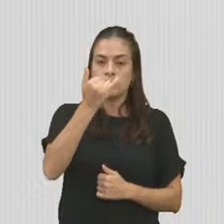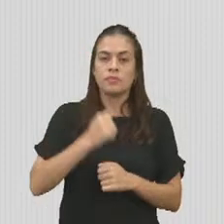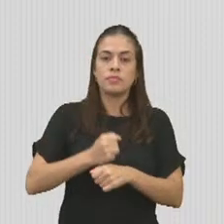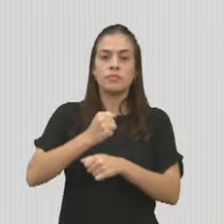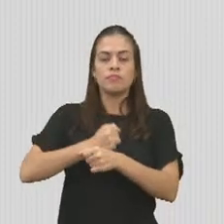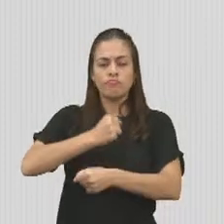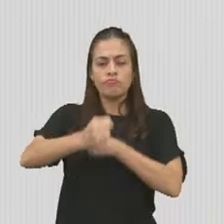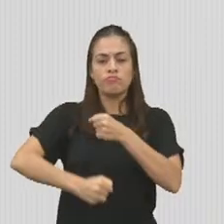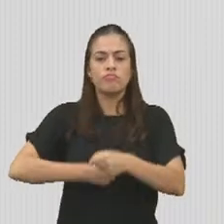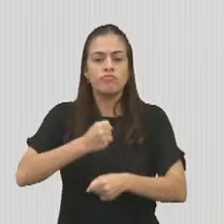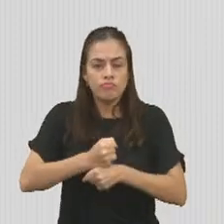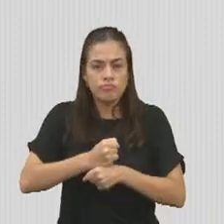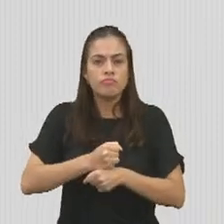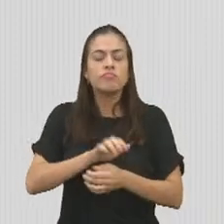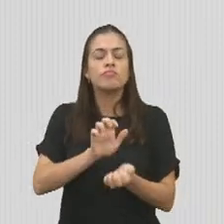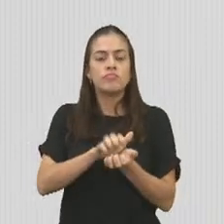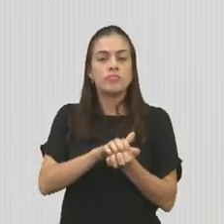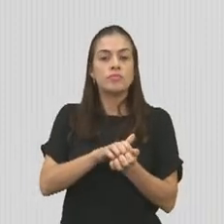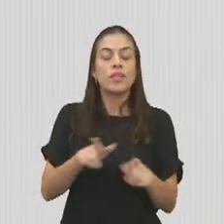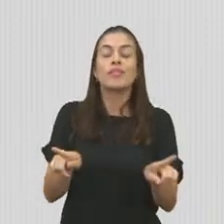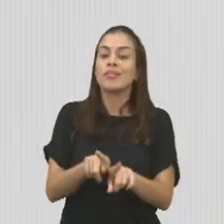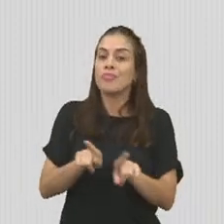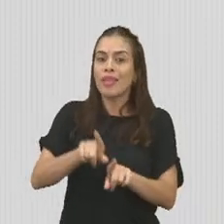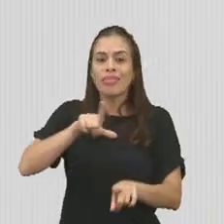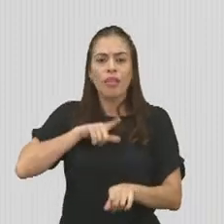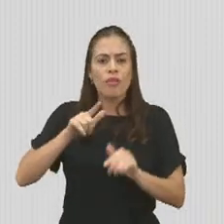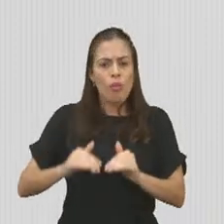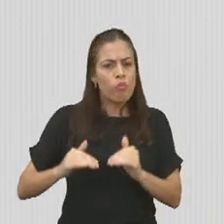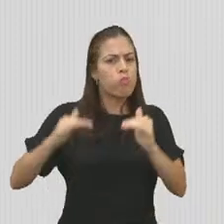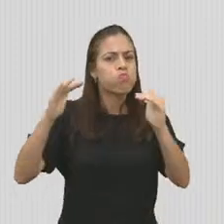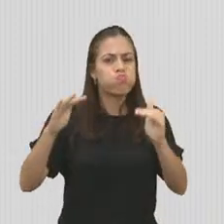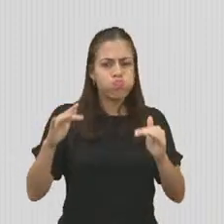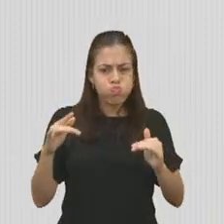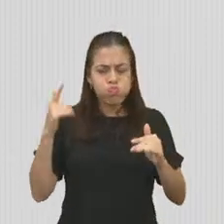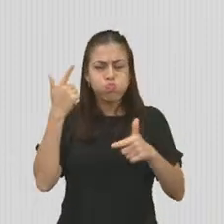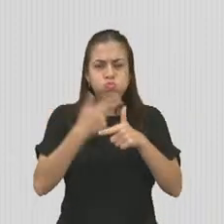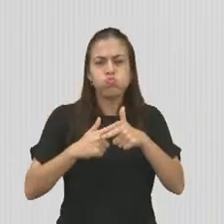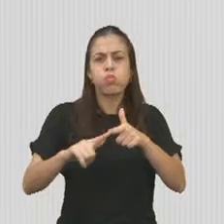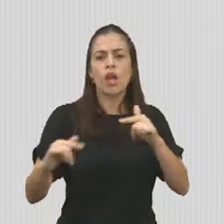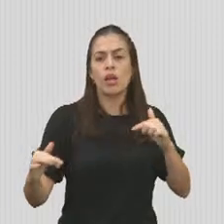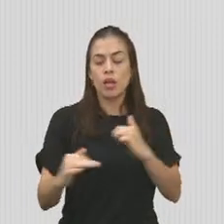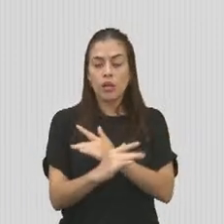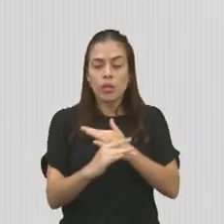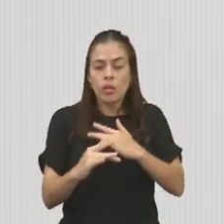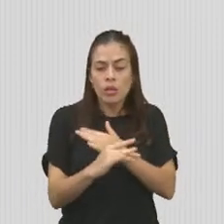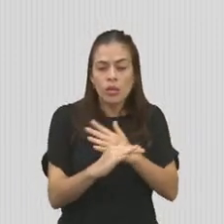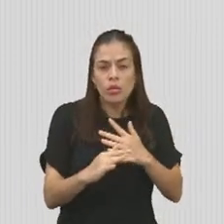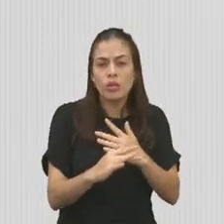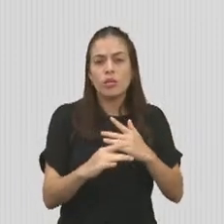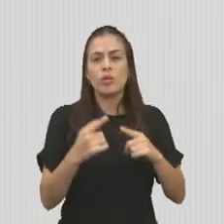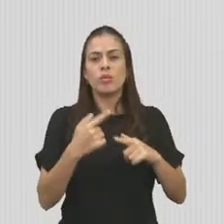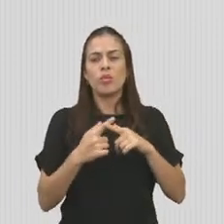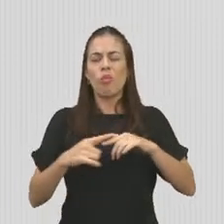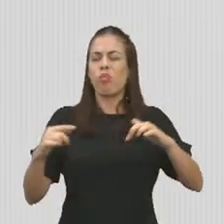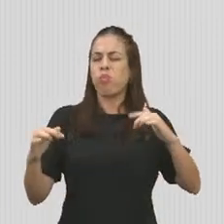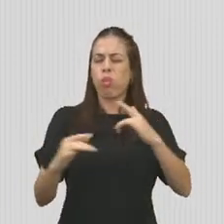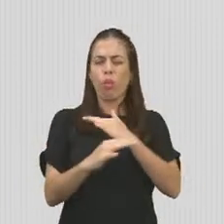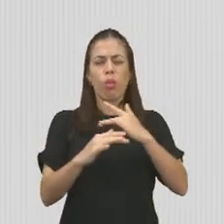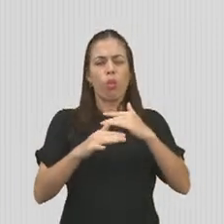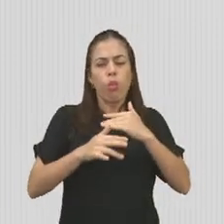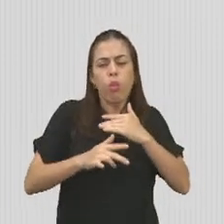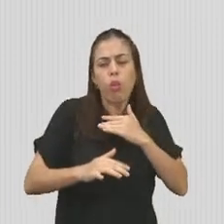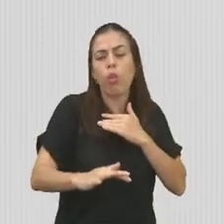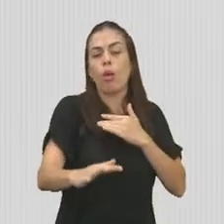em Jacareí, mas, ao mesmo tempo, a gente teve um aumento do problema da mobilidade em si, de Jacareí ter um trânsito fluido, das